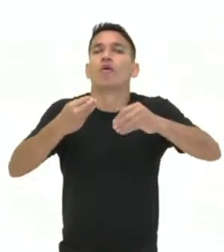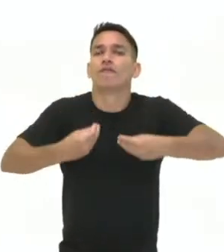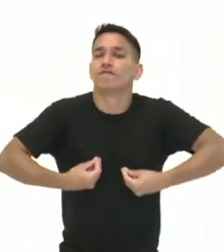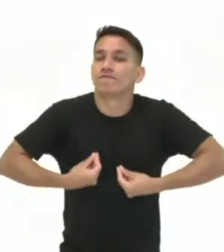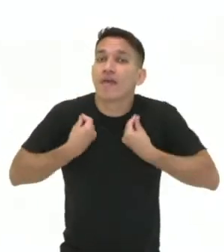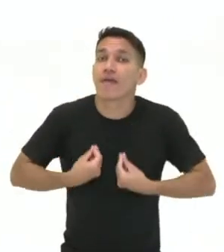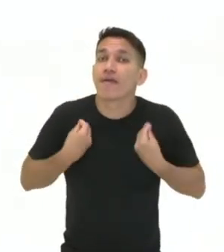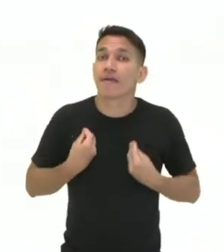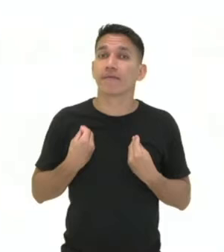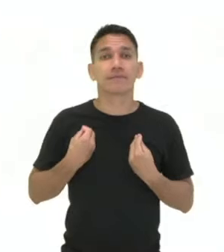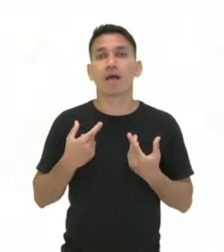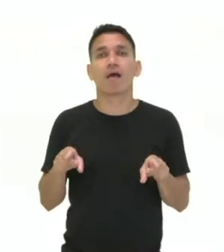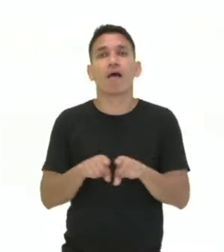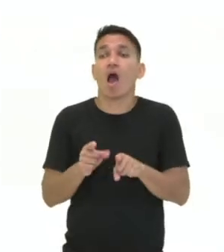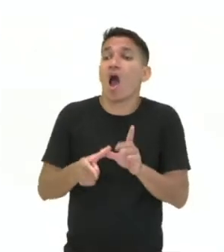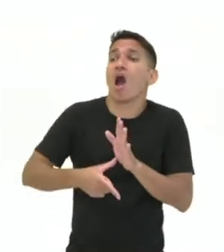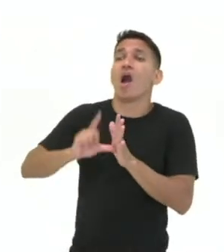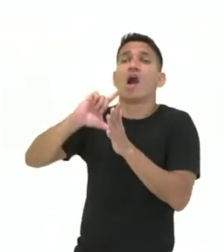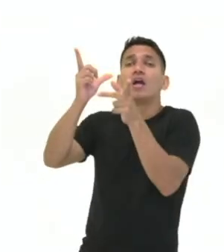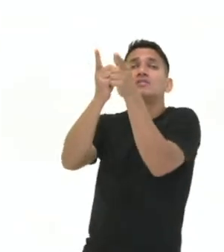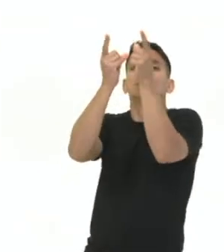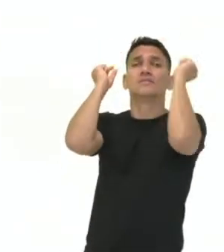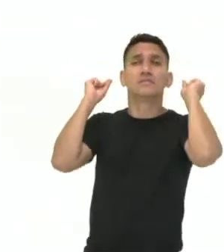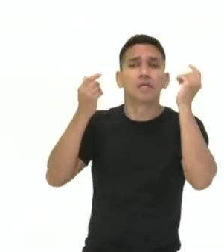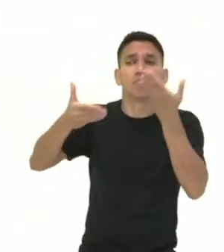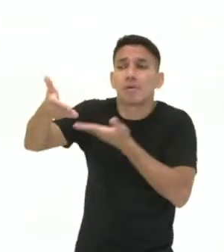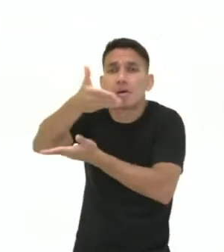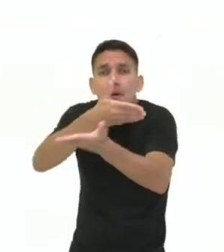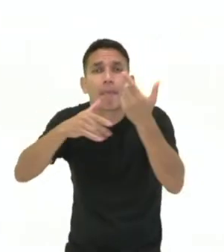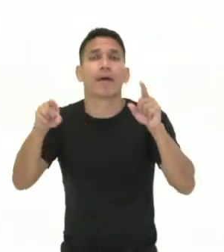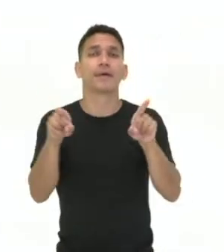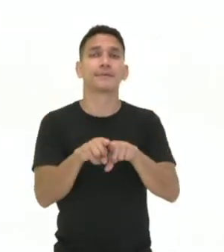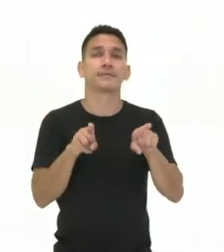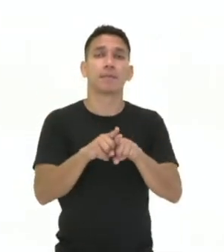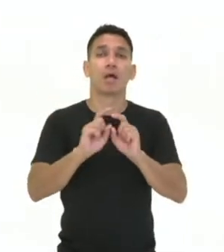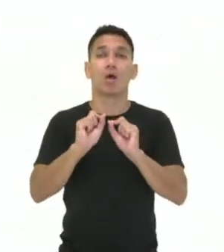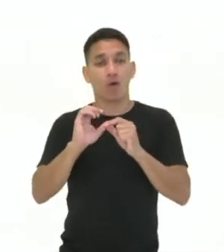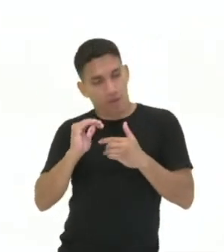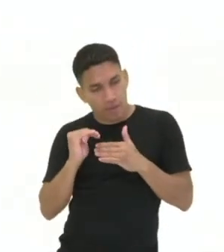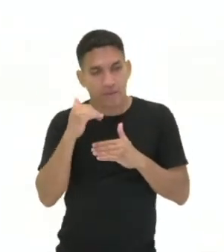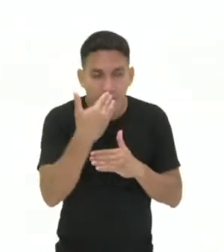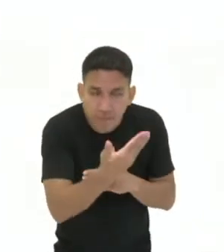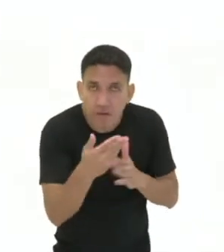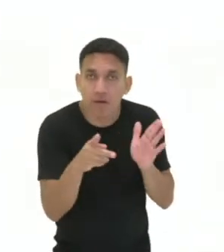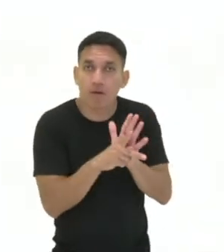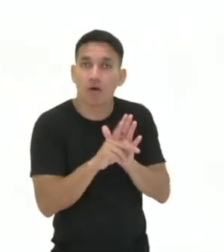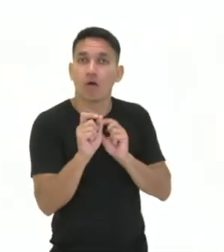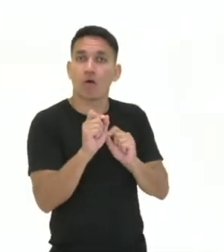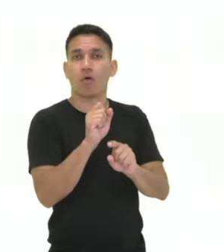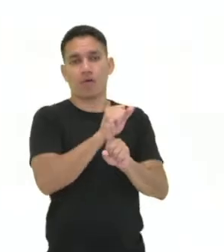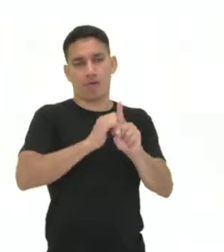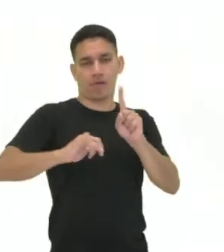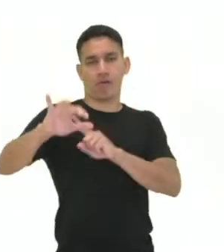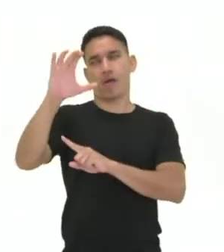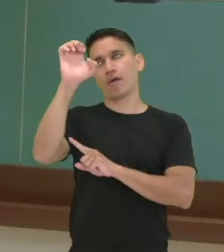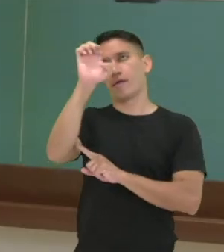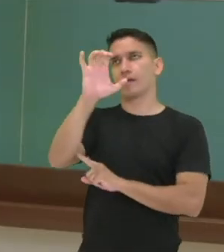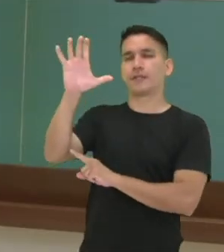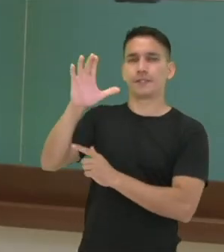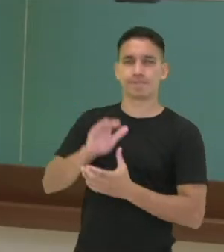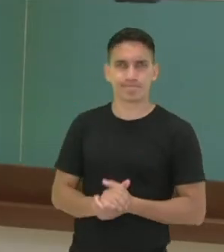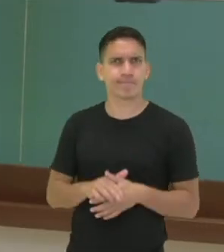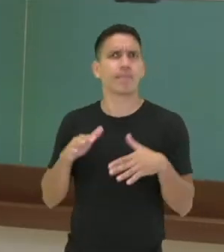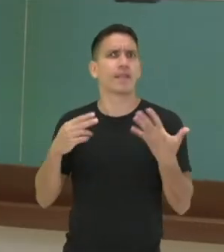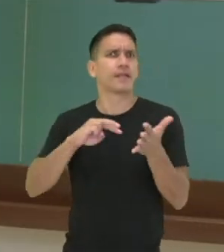comum anteriores aos gregos e, sobretudo, exteriores à civilização europeia, né? E se a gente pensar